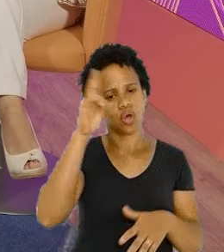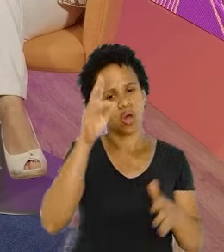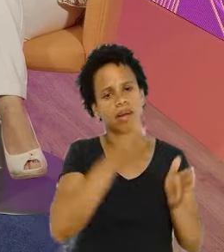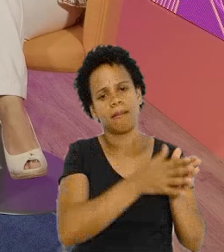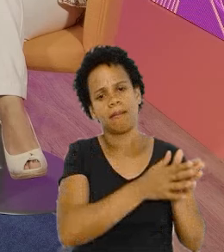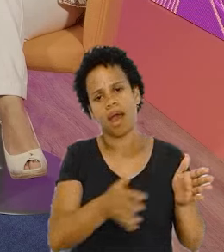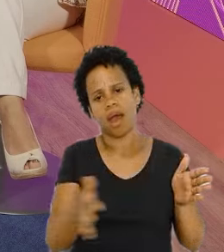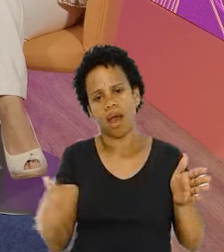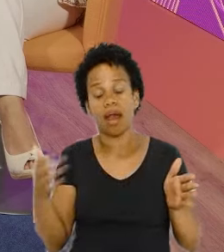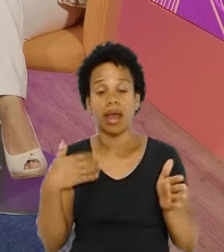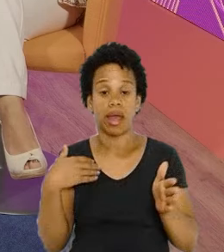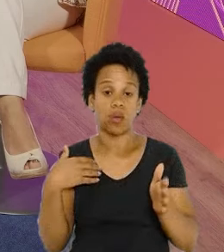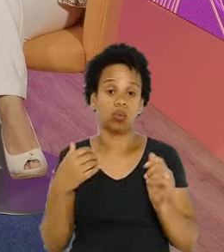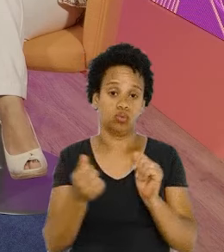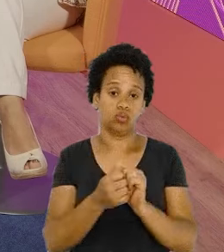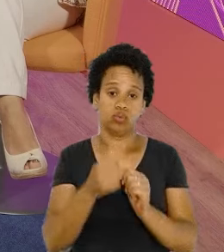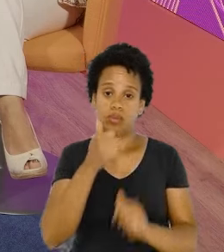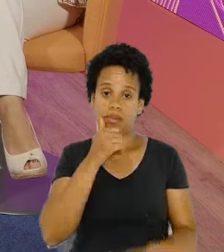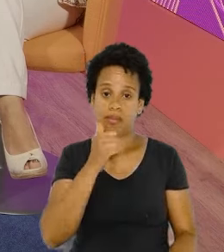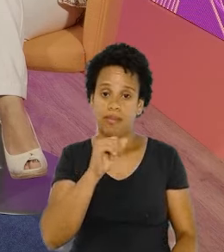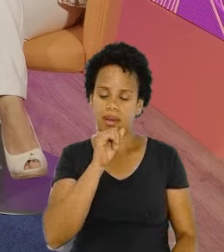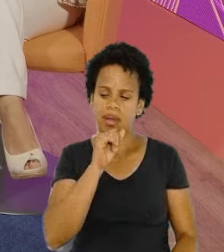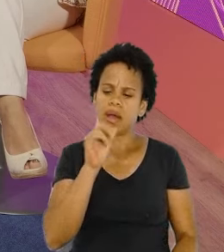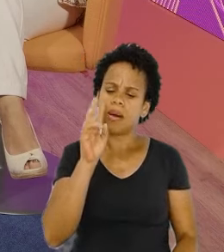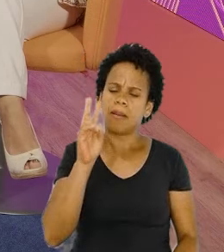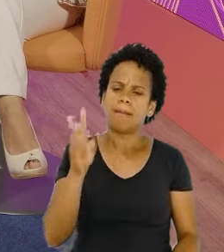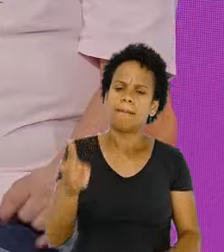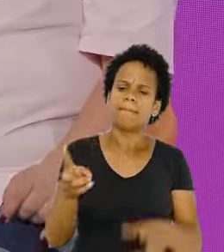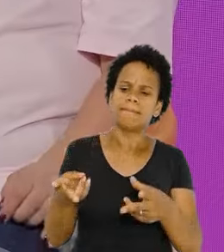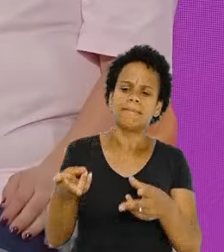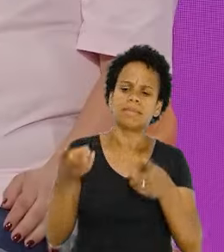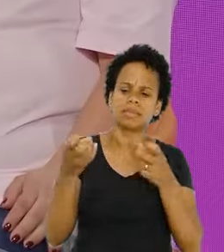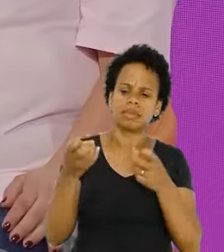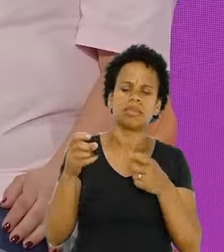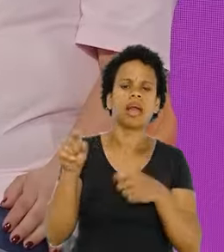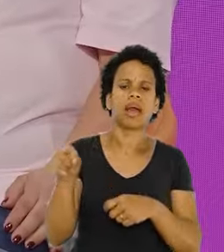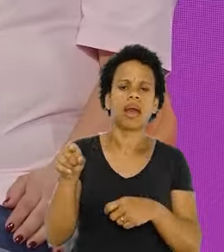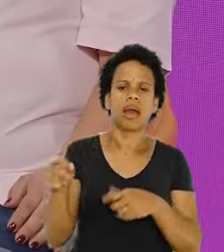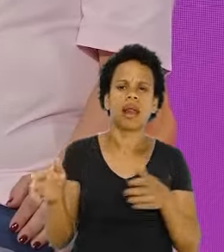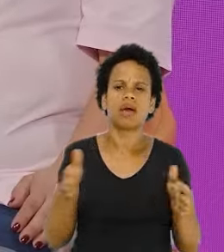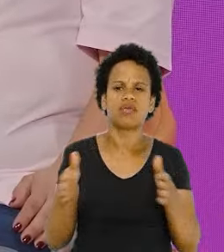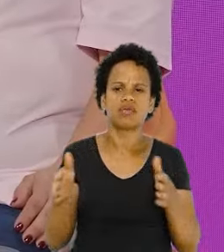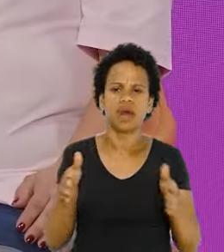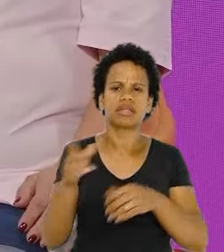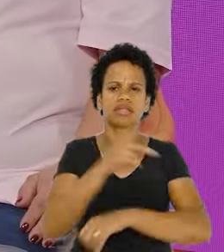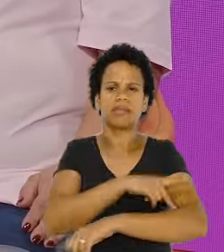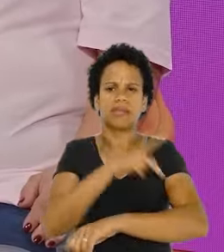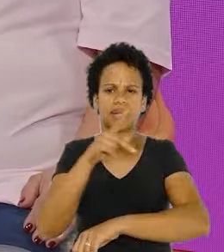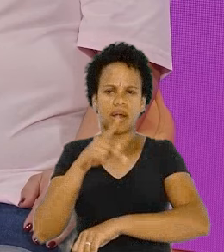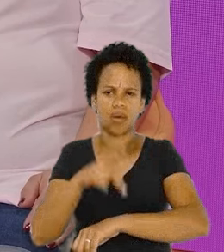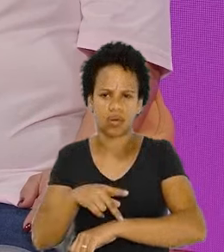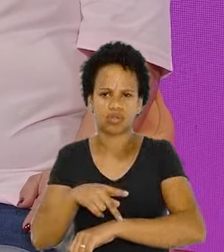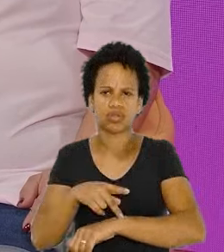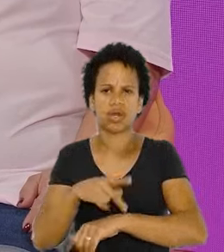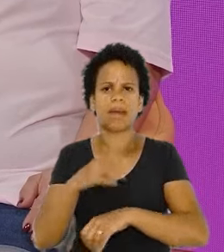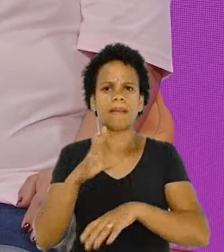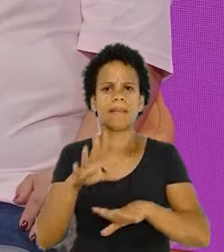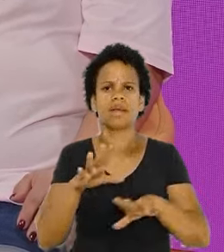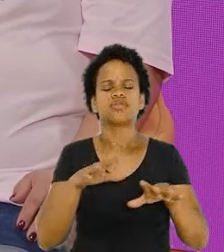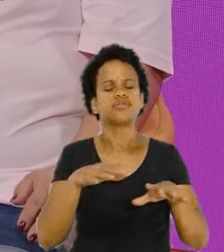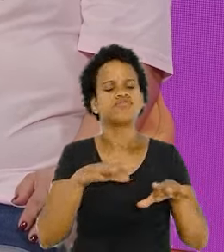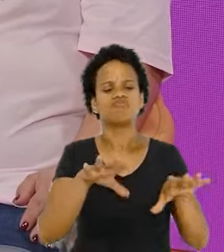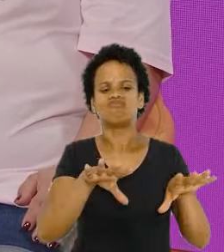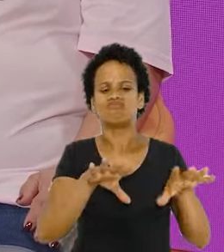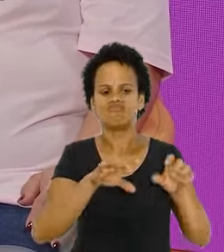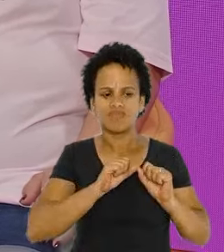dela eu como mãe Eh percebi que na no momento que ela tava naquela fase pedagógica e não conseguia mais absorver né